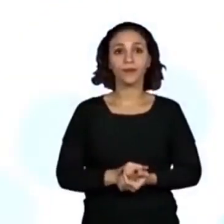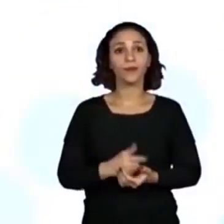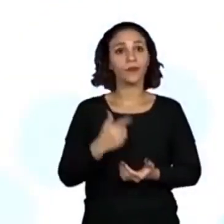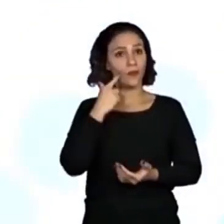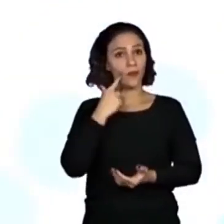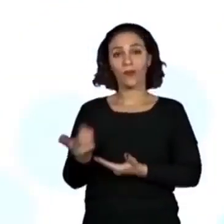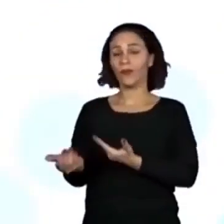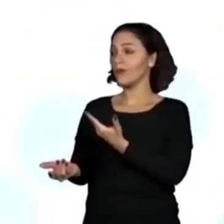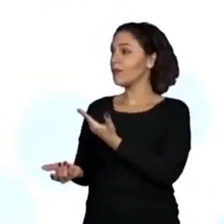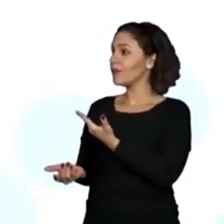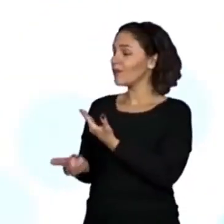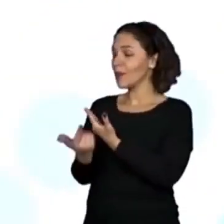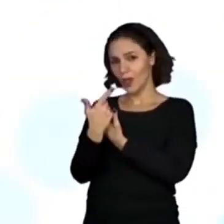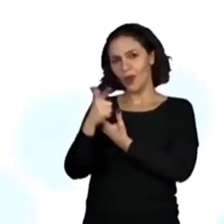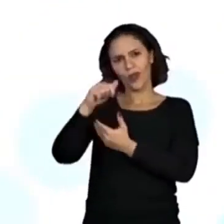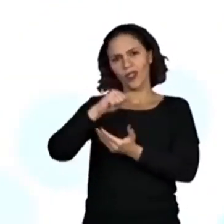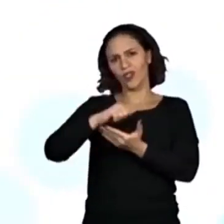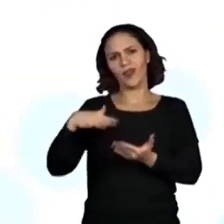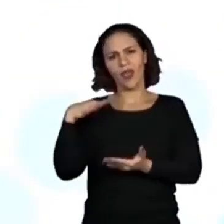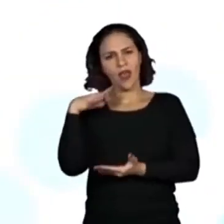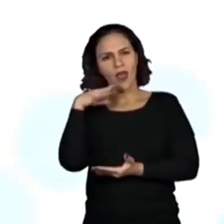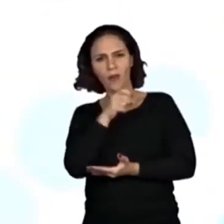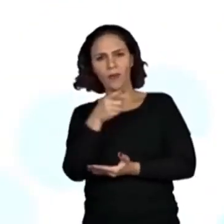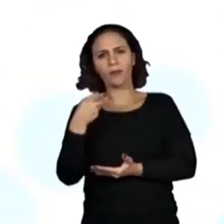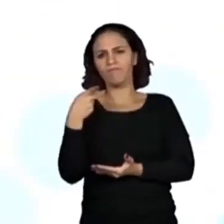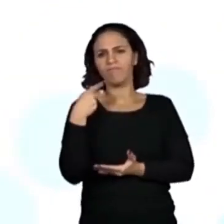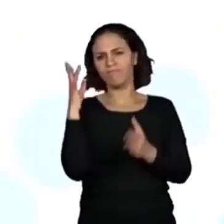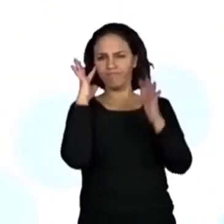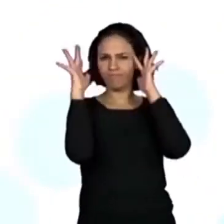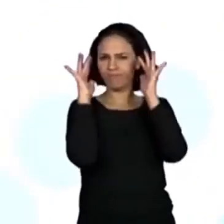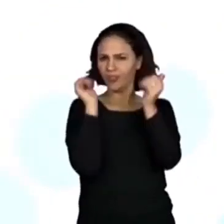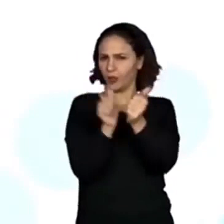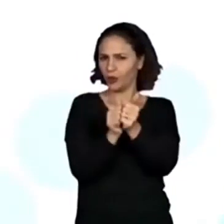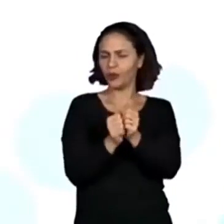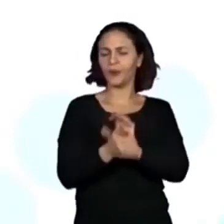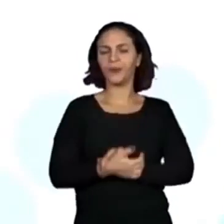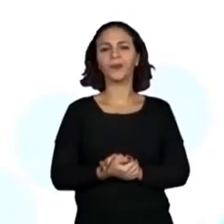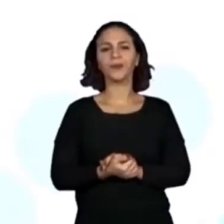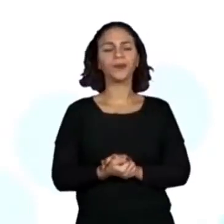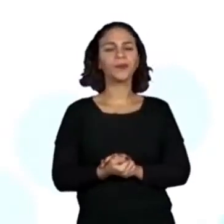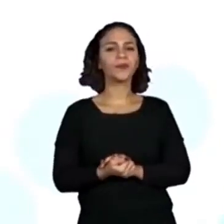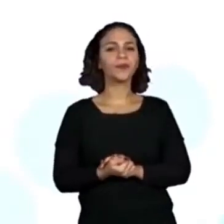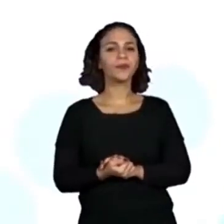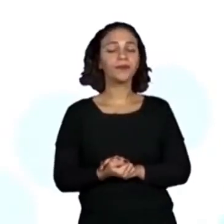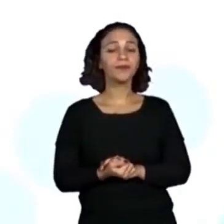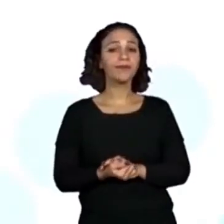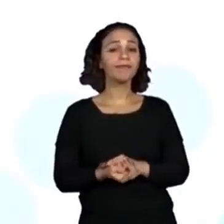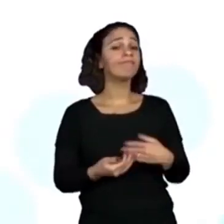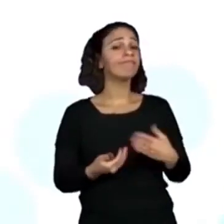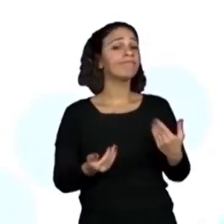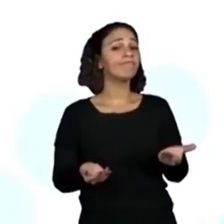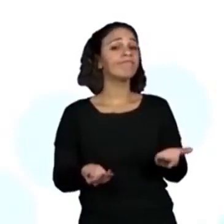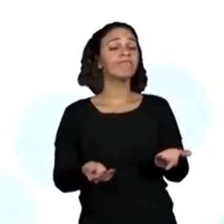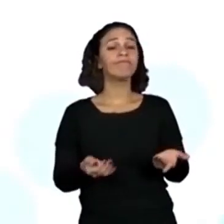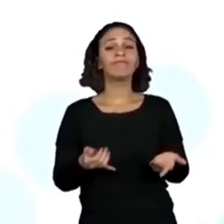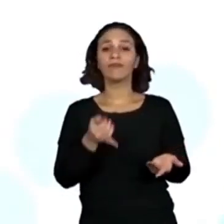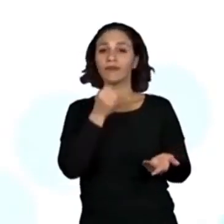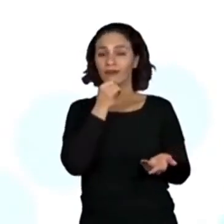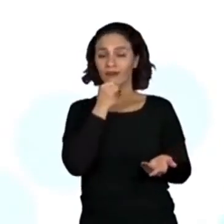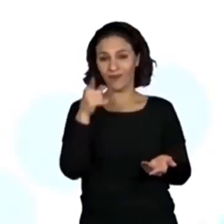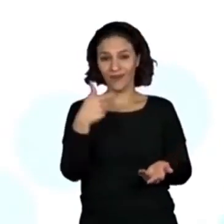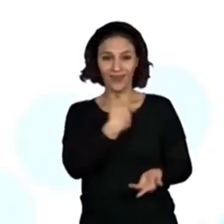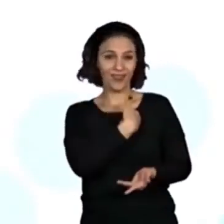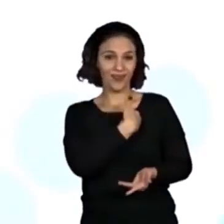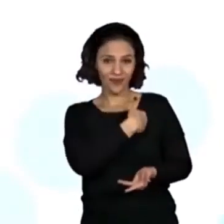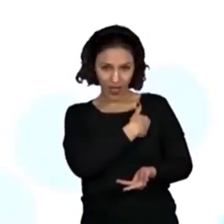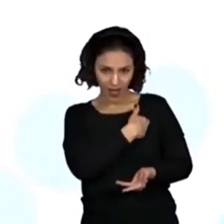coloquei mais uma atividadezinha rápida para a gente pensar um pouco, né? Assim, uma realização de Getúlio